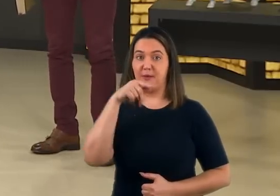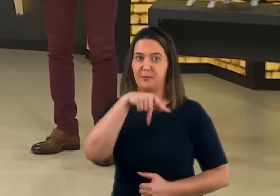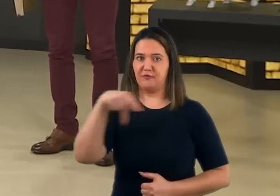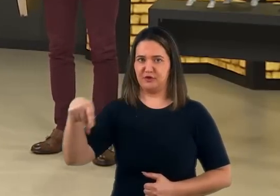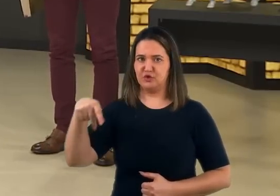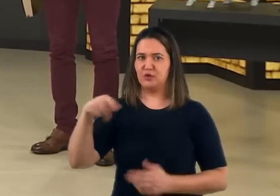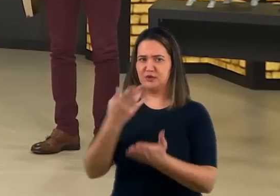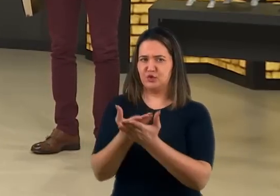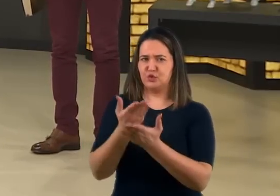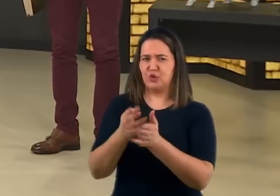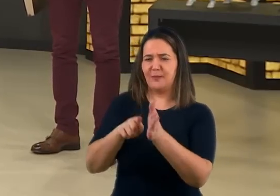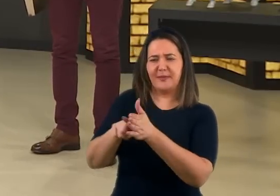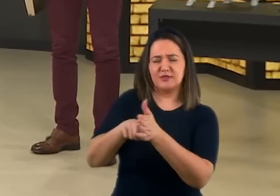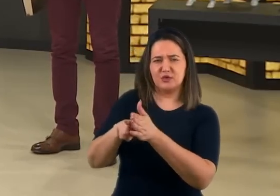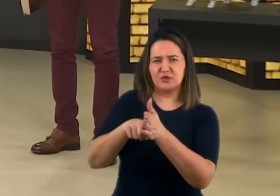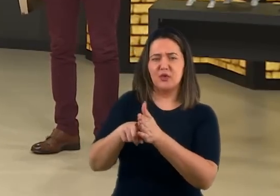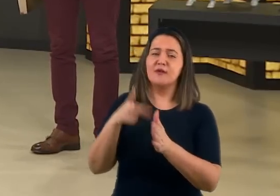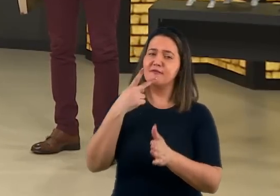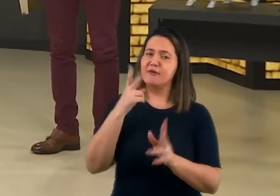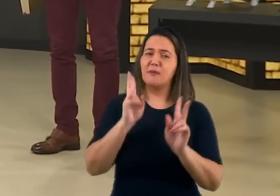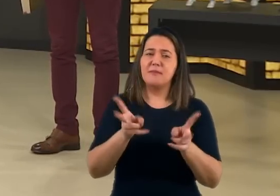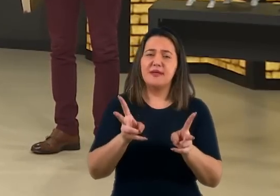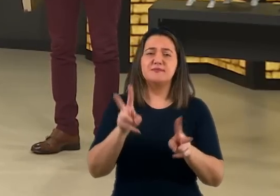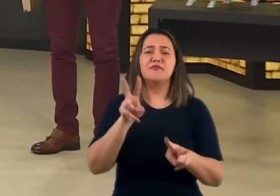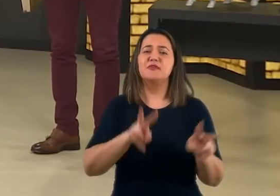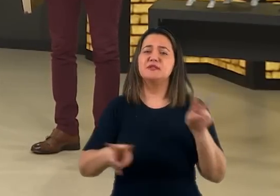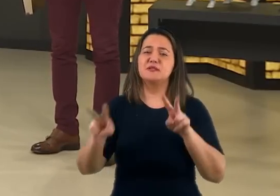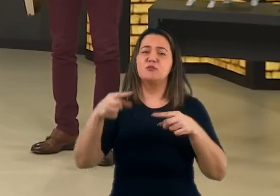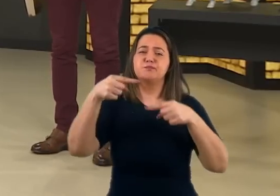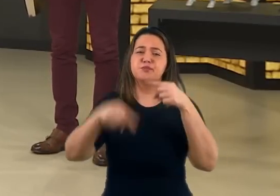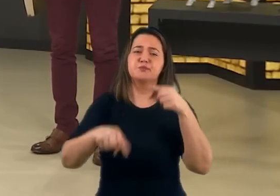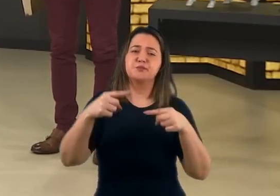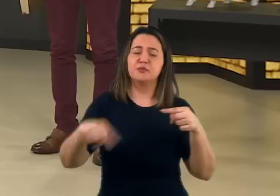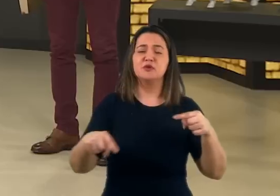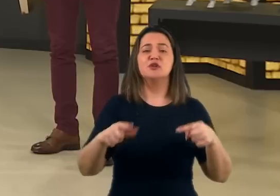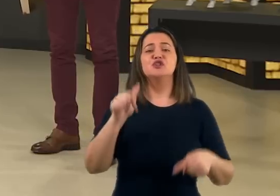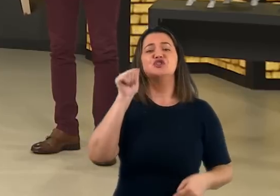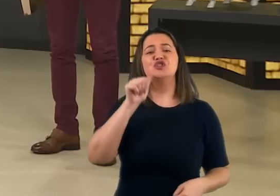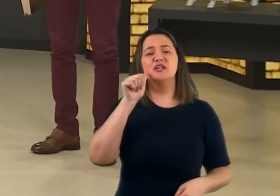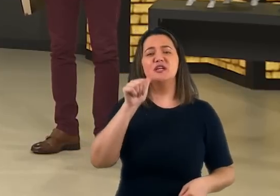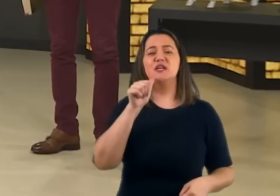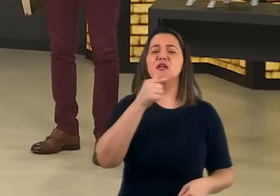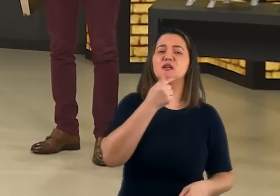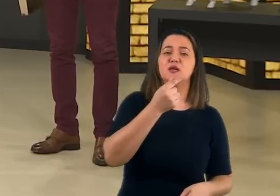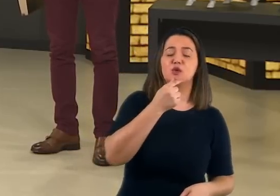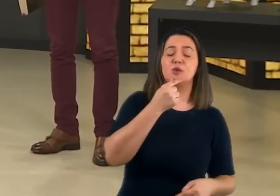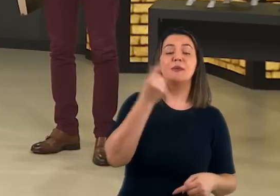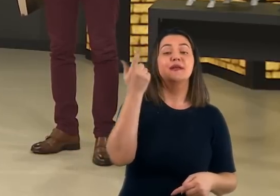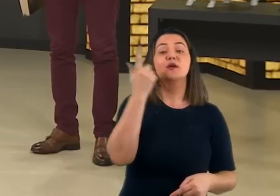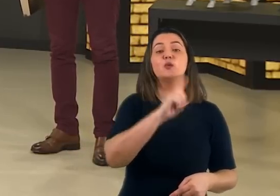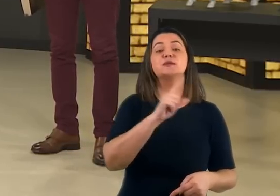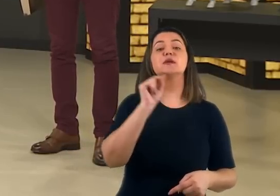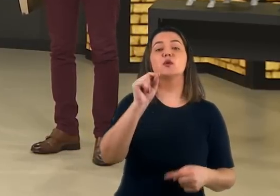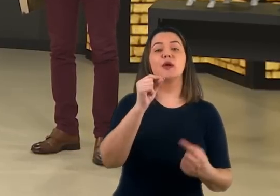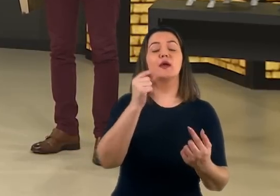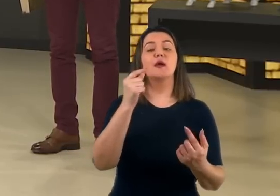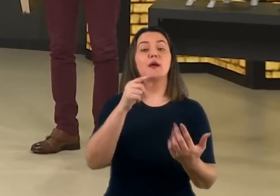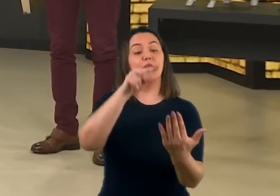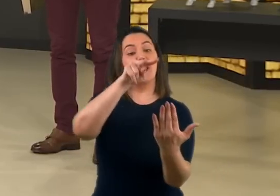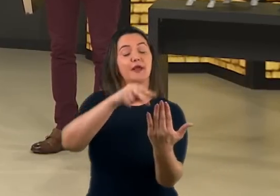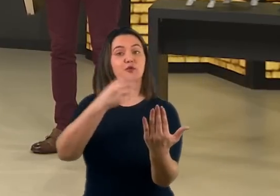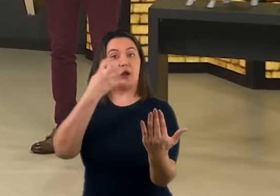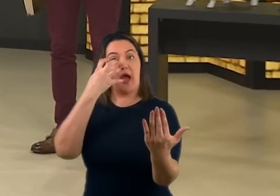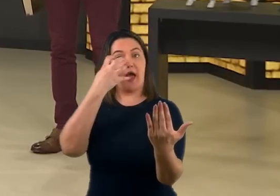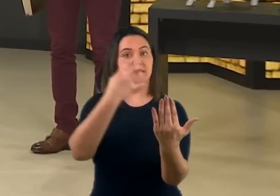estudo, mantém a mesma visão de incongruência de gênero deliberada para aumentar a atenção dos casos no uso